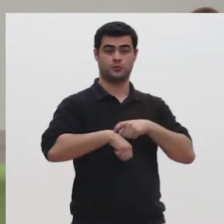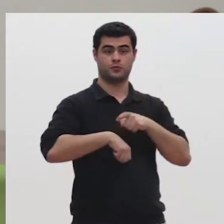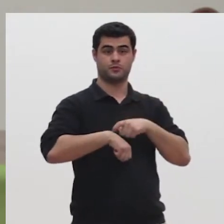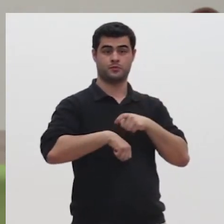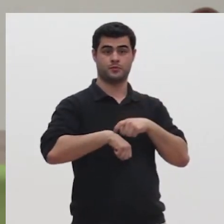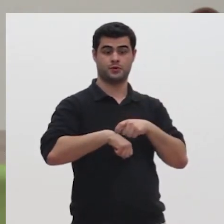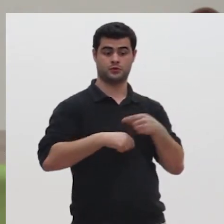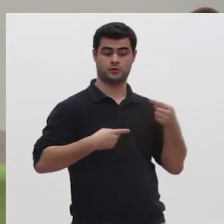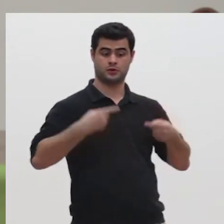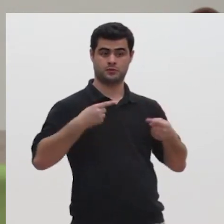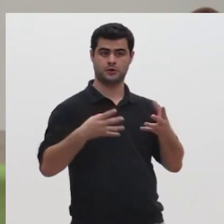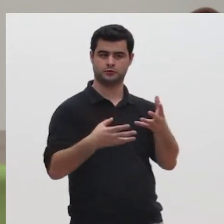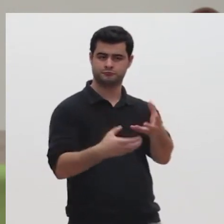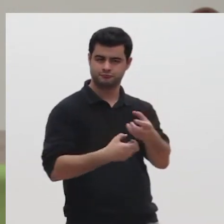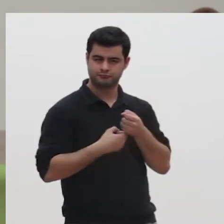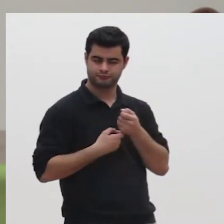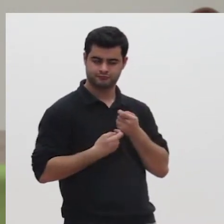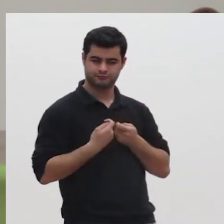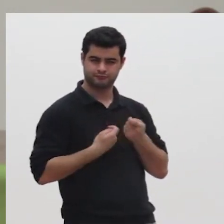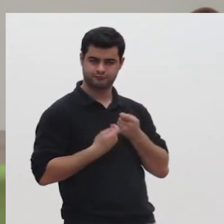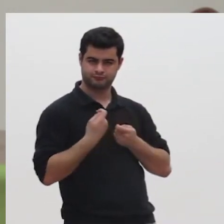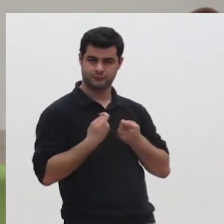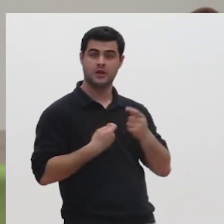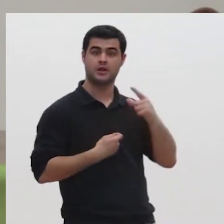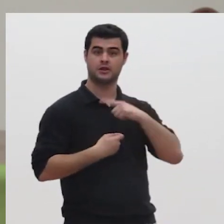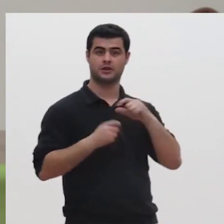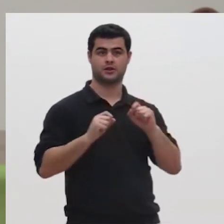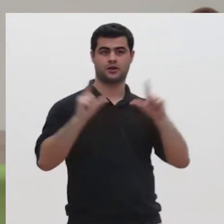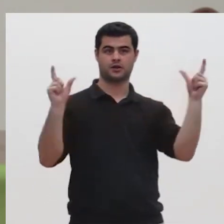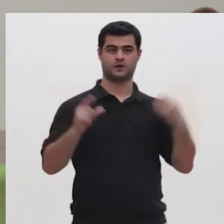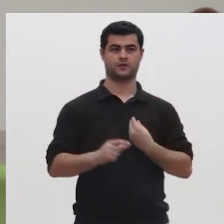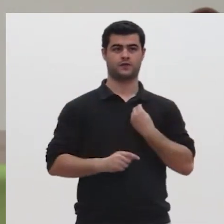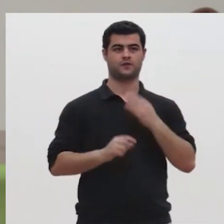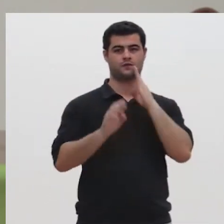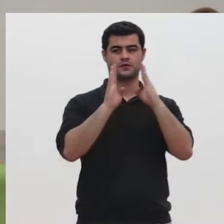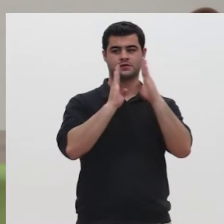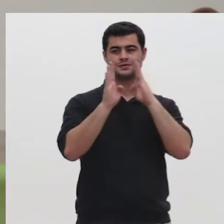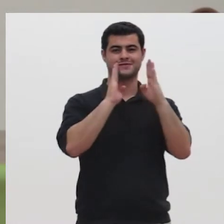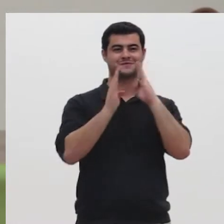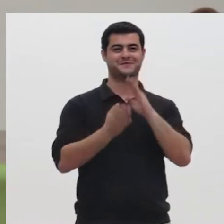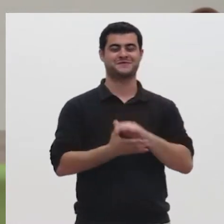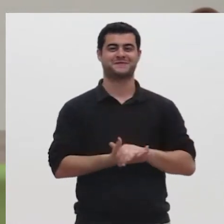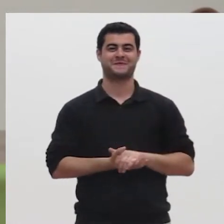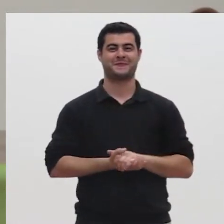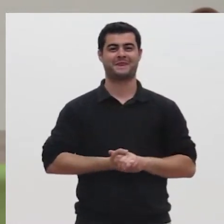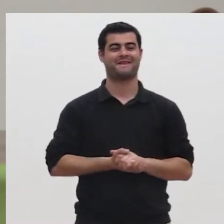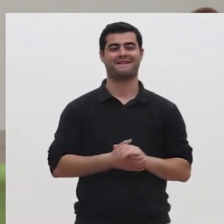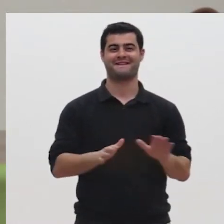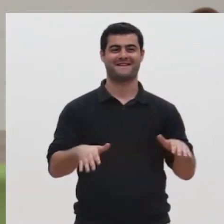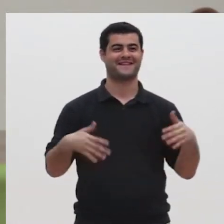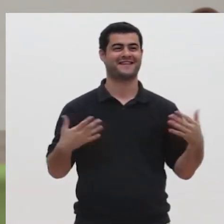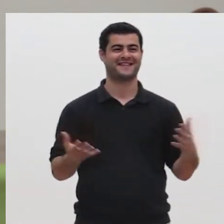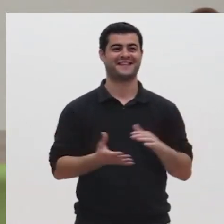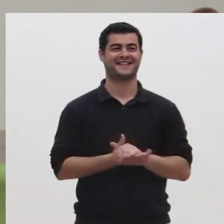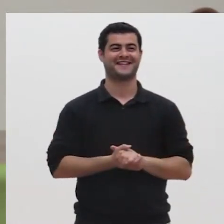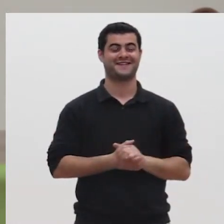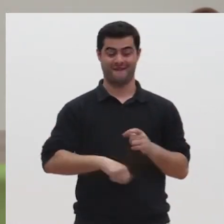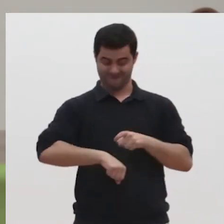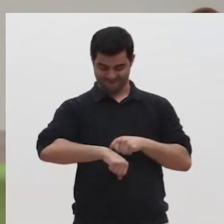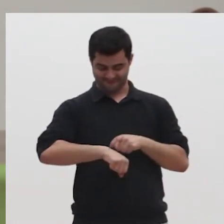contenham. Esse debate está sendo transmitido via Facebook, tá? E, enfim, o